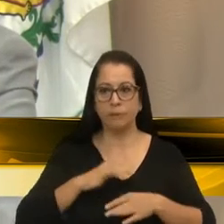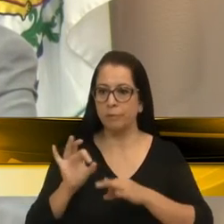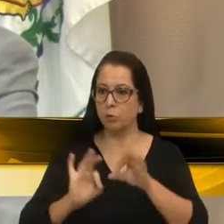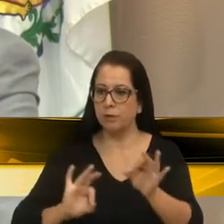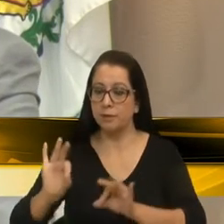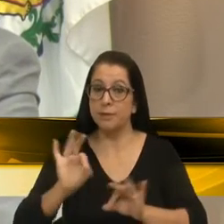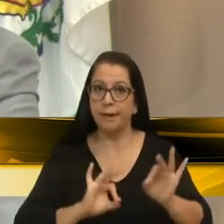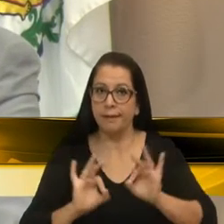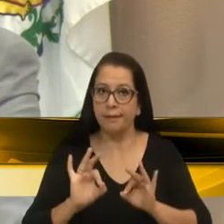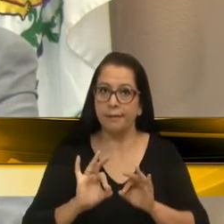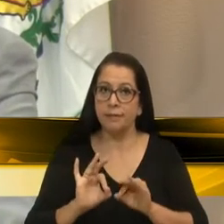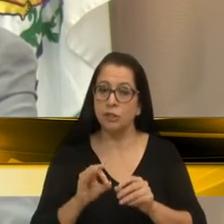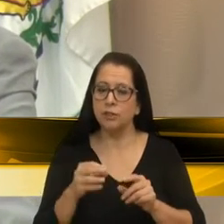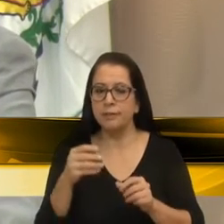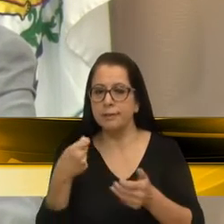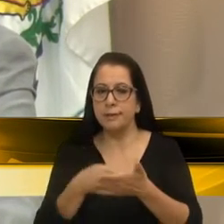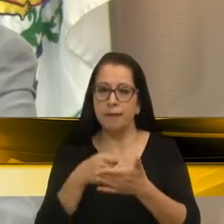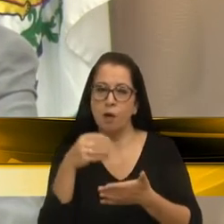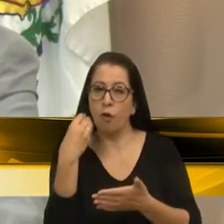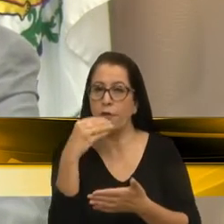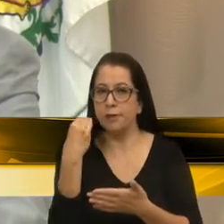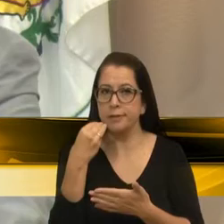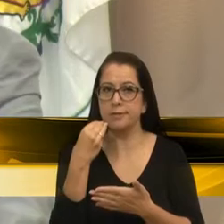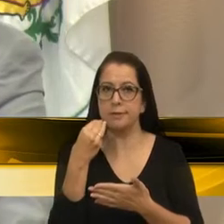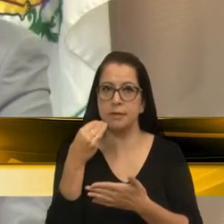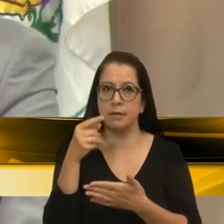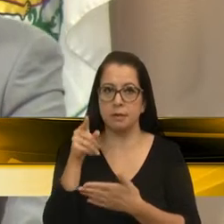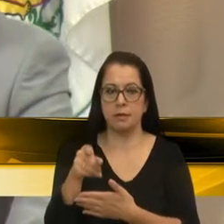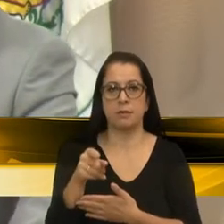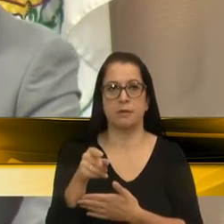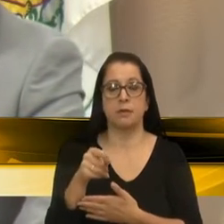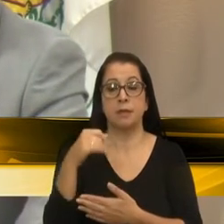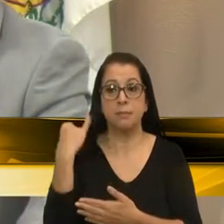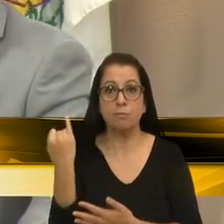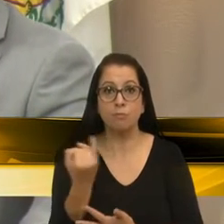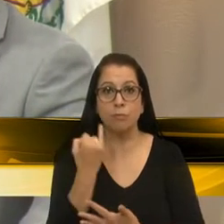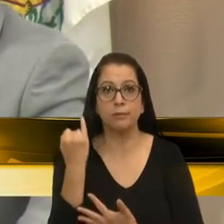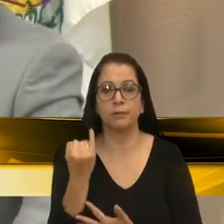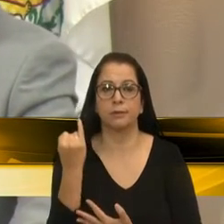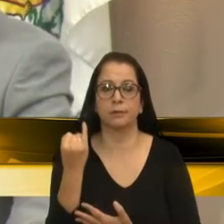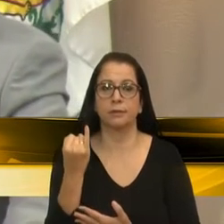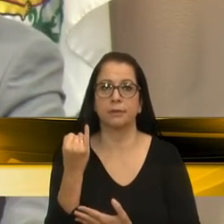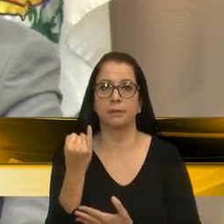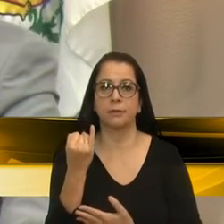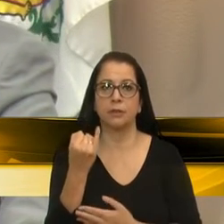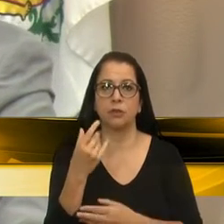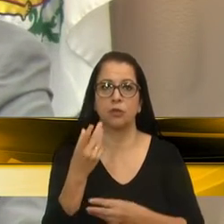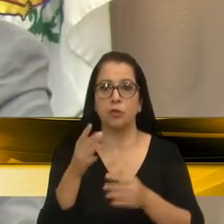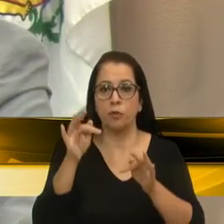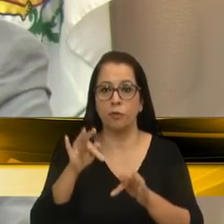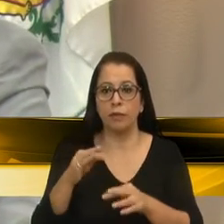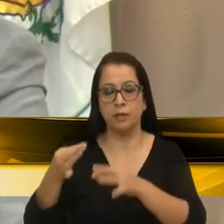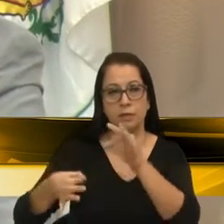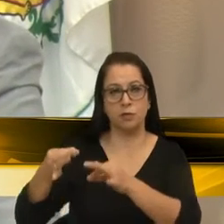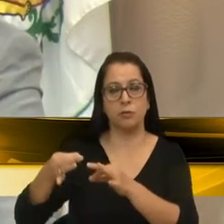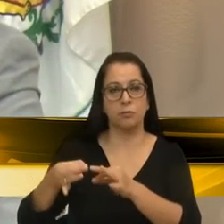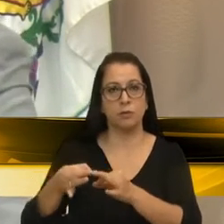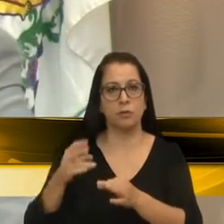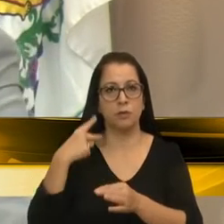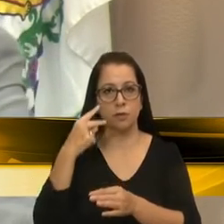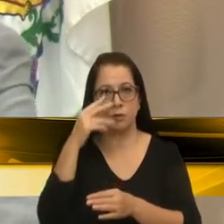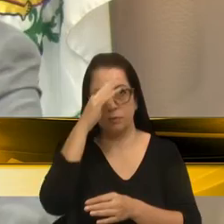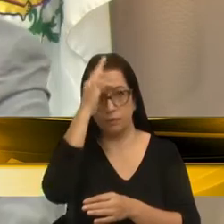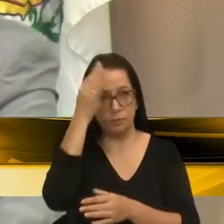organização e convencer tecnicamente e juridicamente da importância do desfecho final desse julgamento. Vereador Toigo,